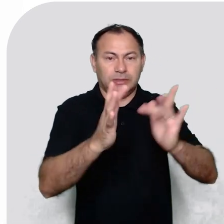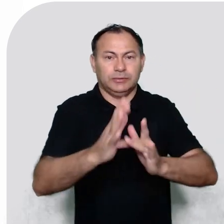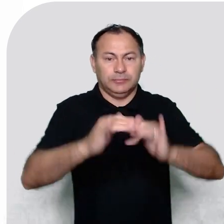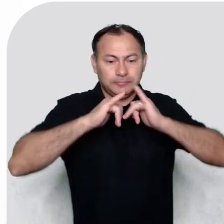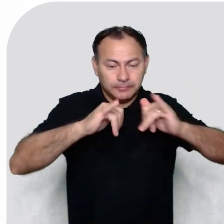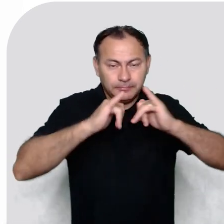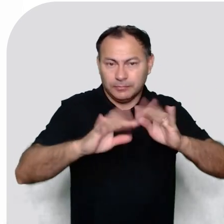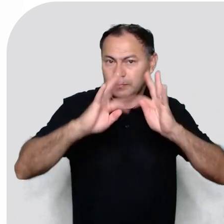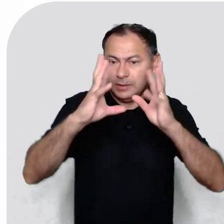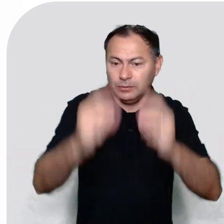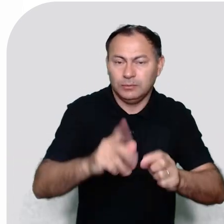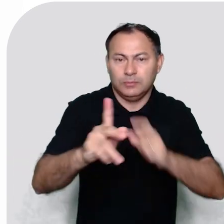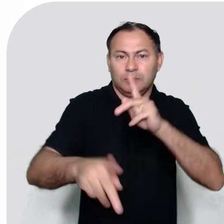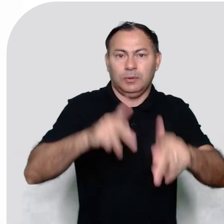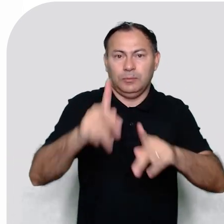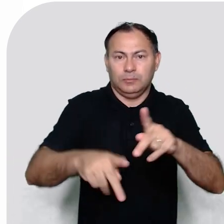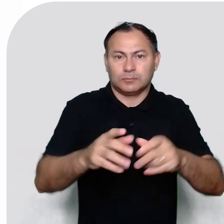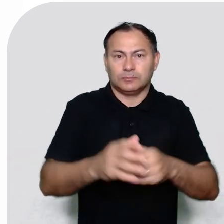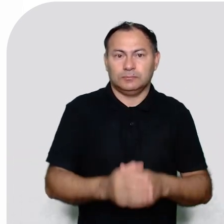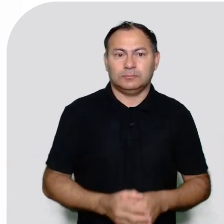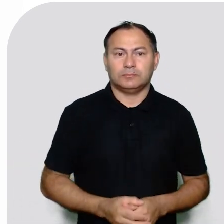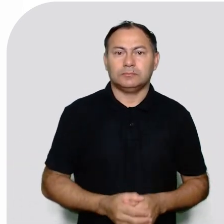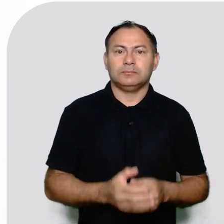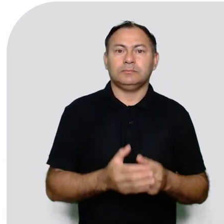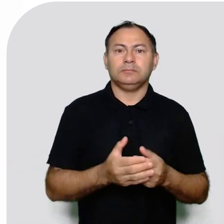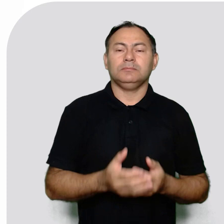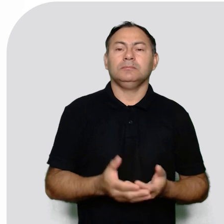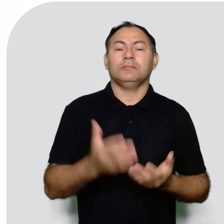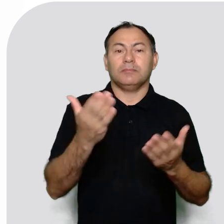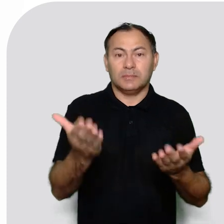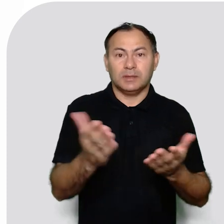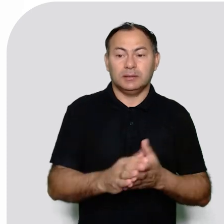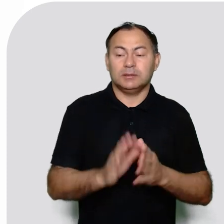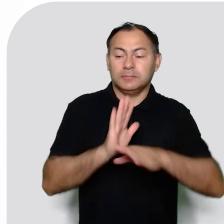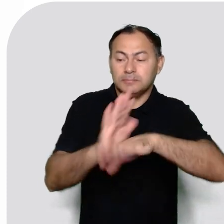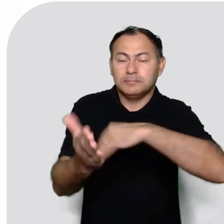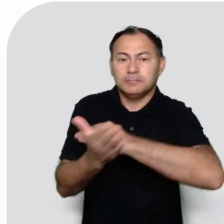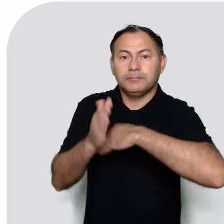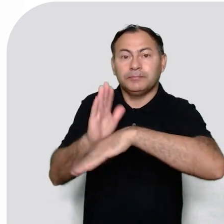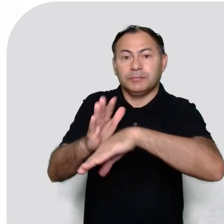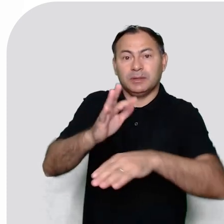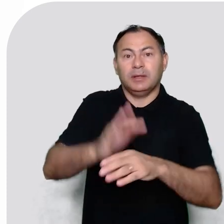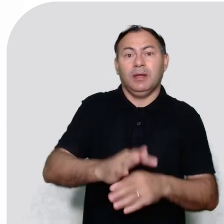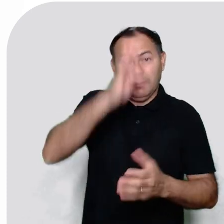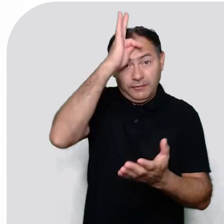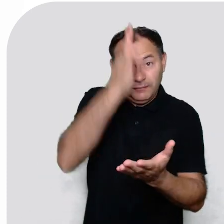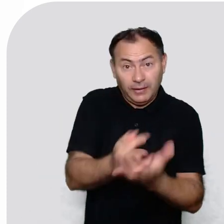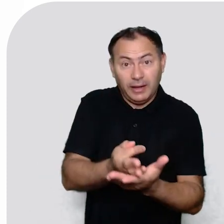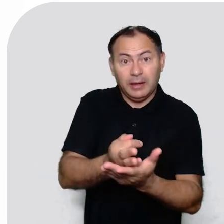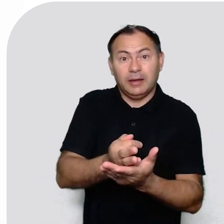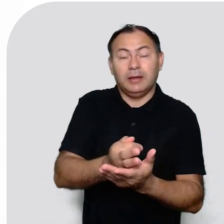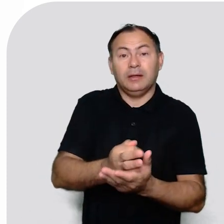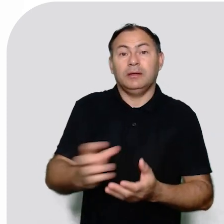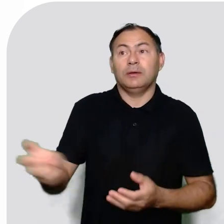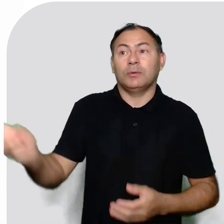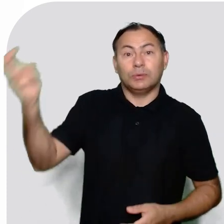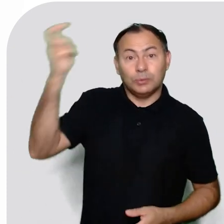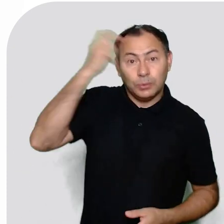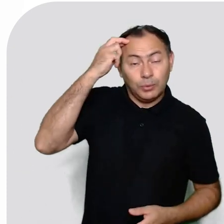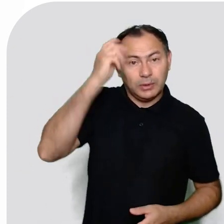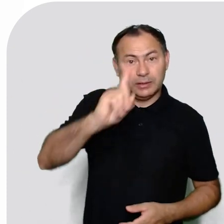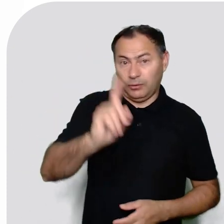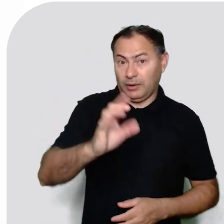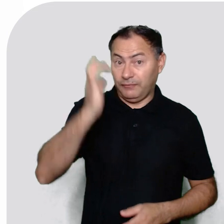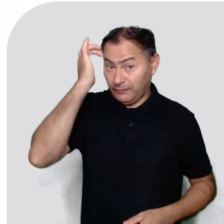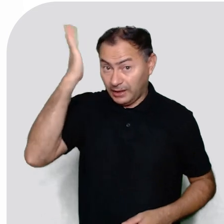pregação a todos os povos. Esta colaboração entre fé e cultura nem sempre é fácil,